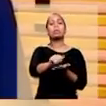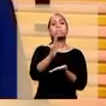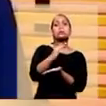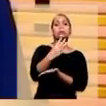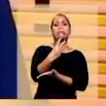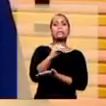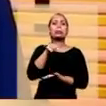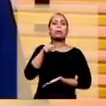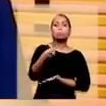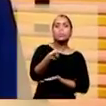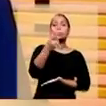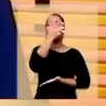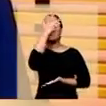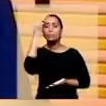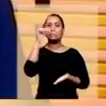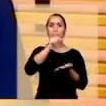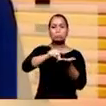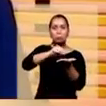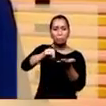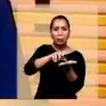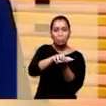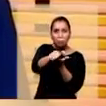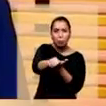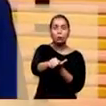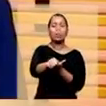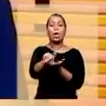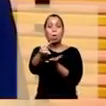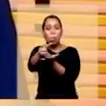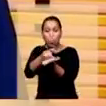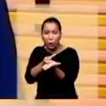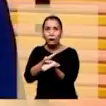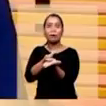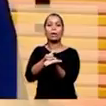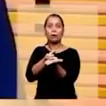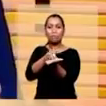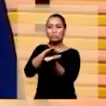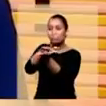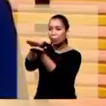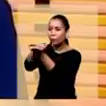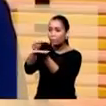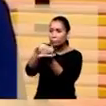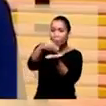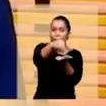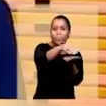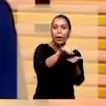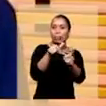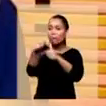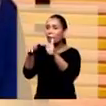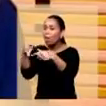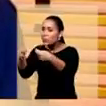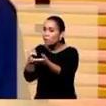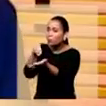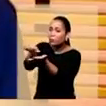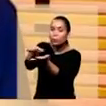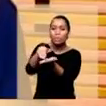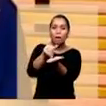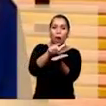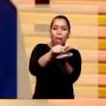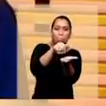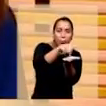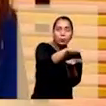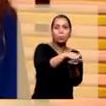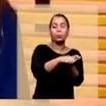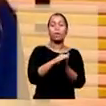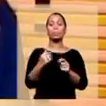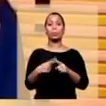de 30 mil cadastros ativos, ou seja, currículos girando, sendo encaminhados para a vaga. E por que a gente